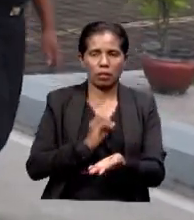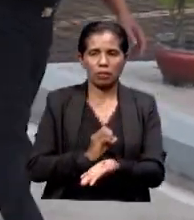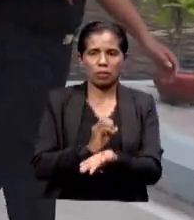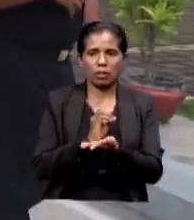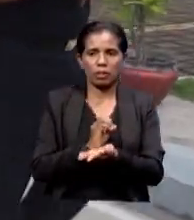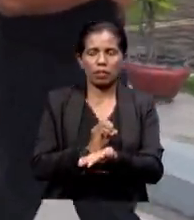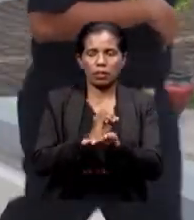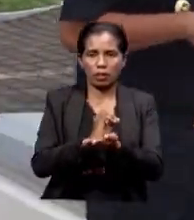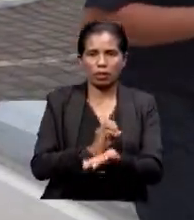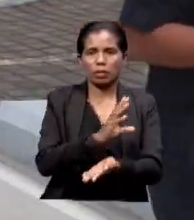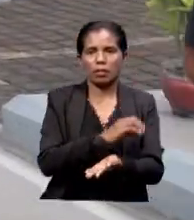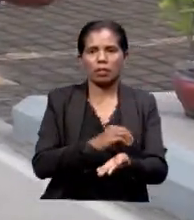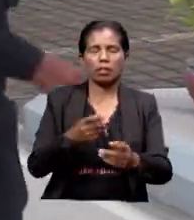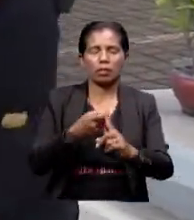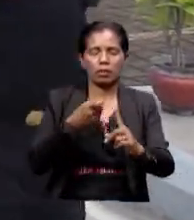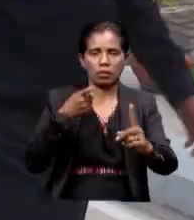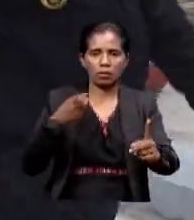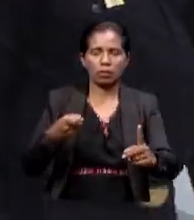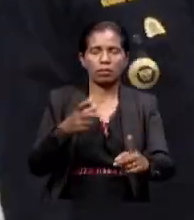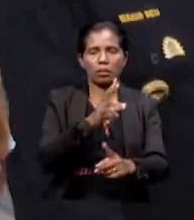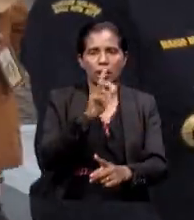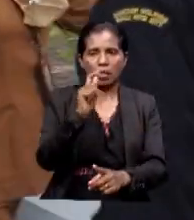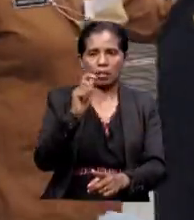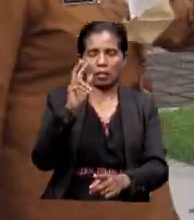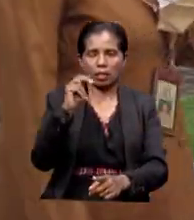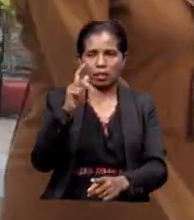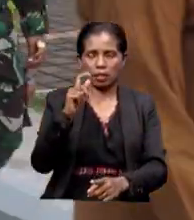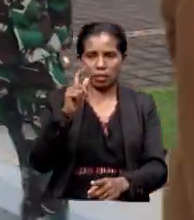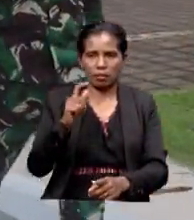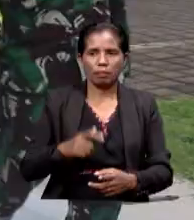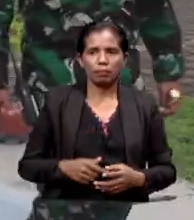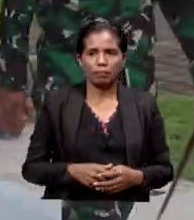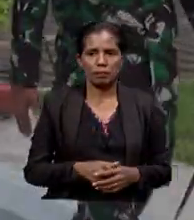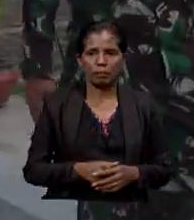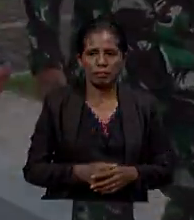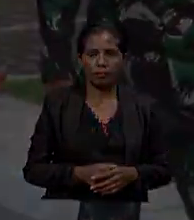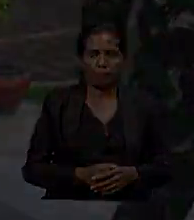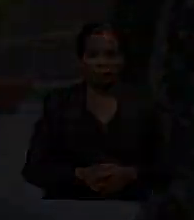o Ecuciambeno, nebeli Rússia, área terrestre. Bem-vinda, Simenes, GMN.